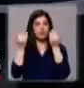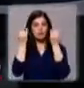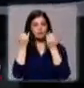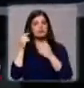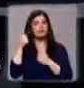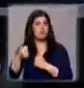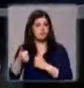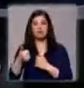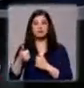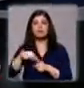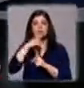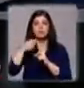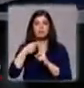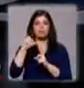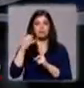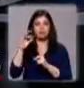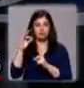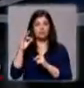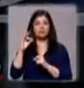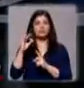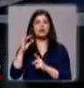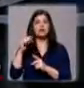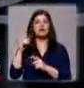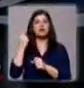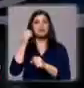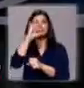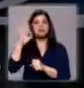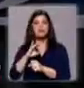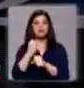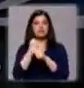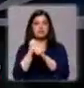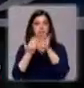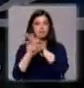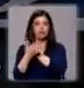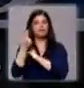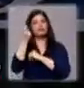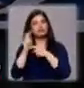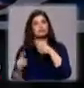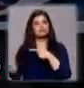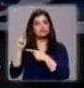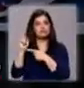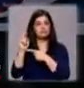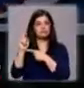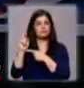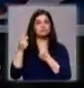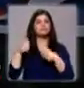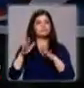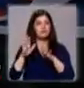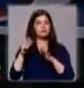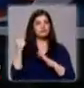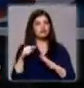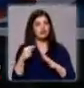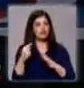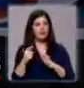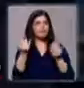2014 e tenha diminuído em 2003 agora existem outras notícias menos